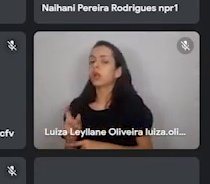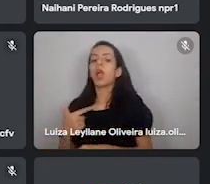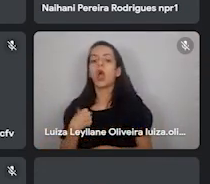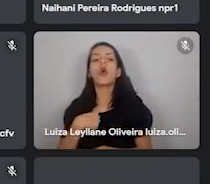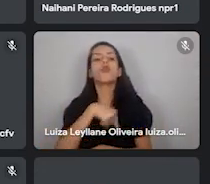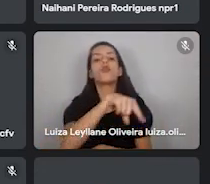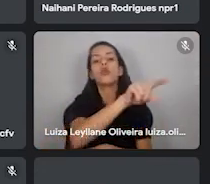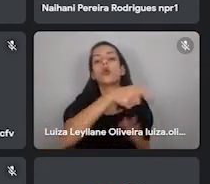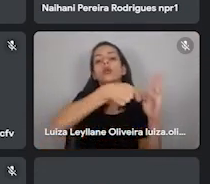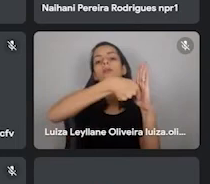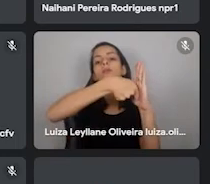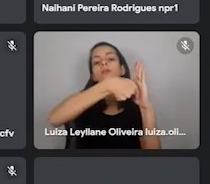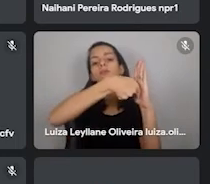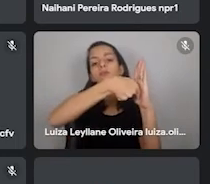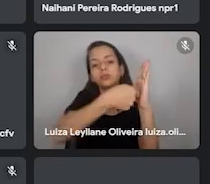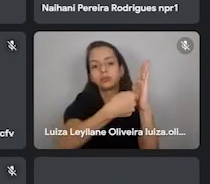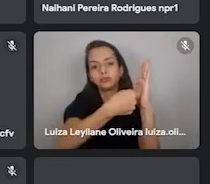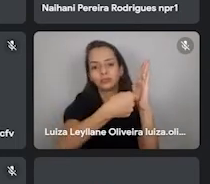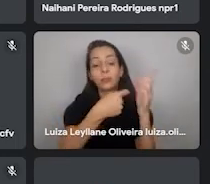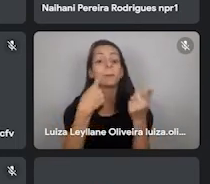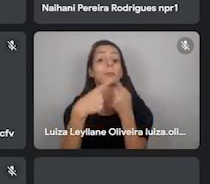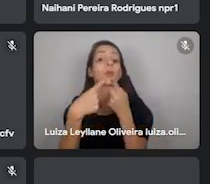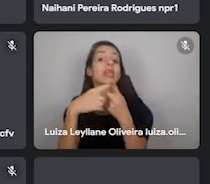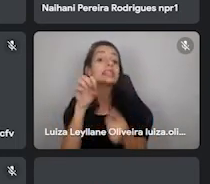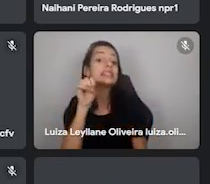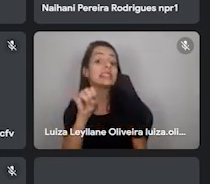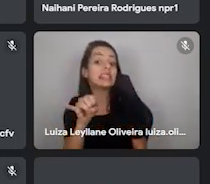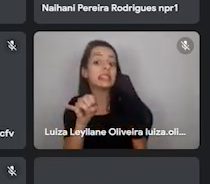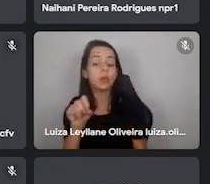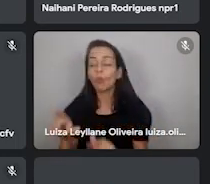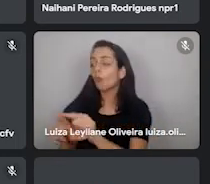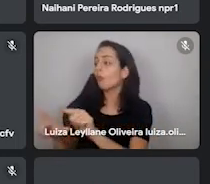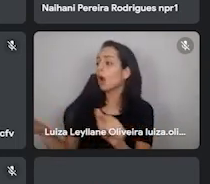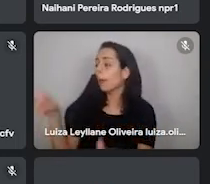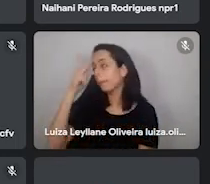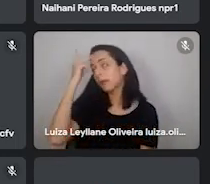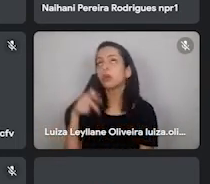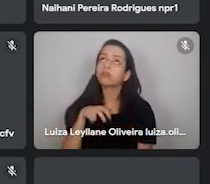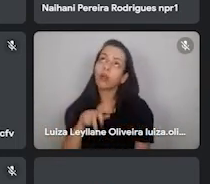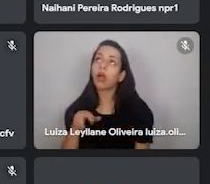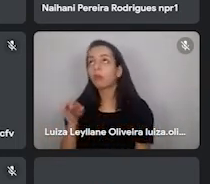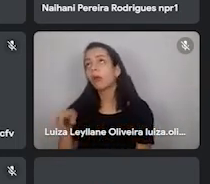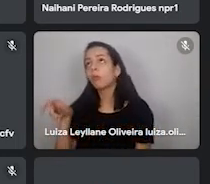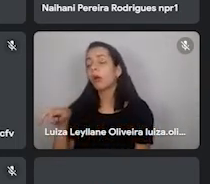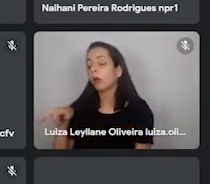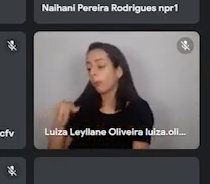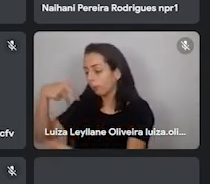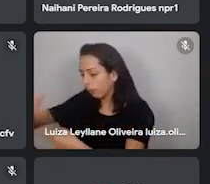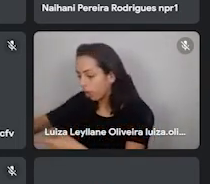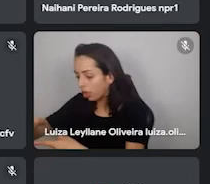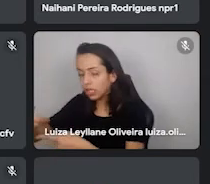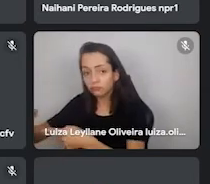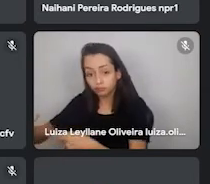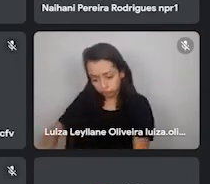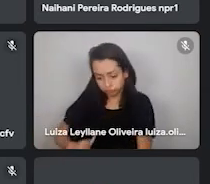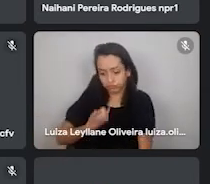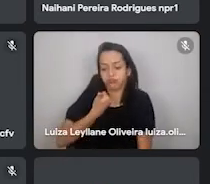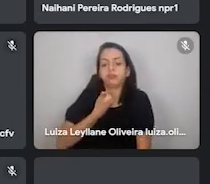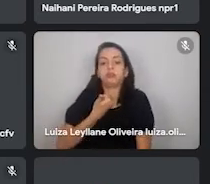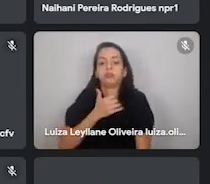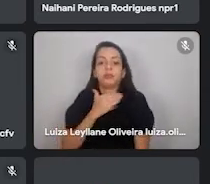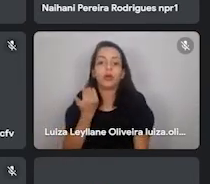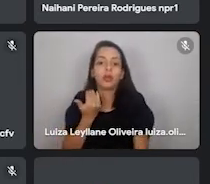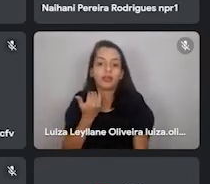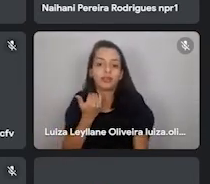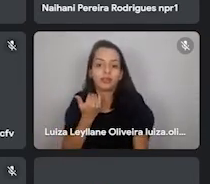Porque à noite poderia chegar alguém, tropeçar ali e era tchau. Então, a situação de risco